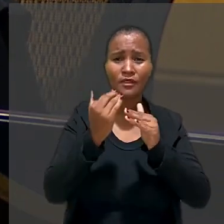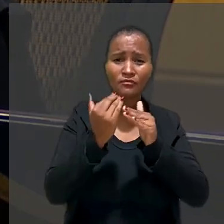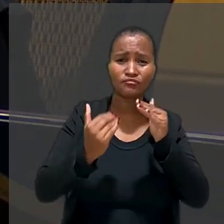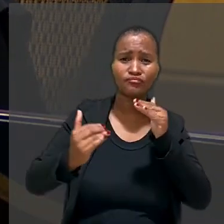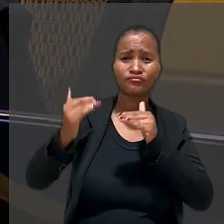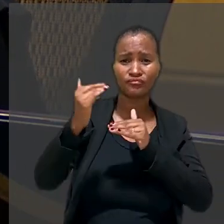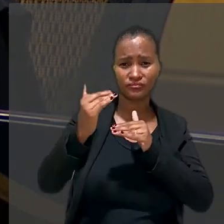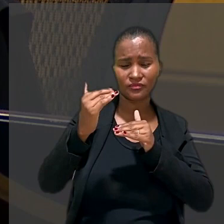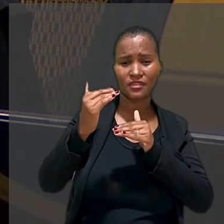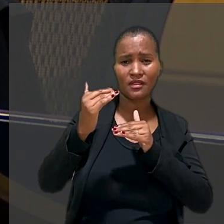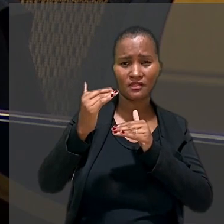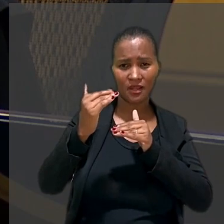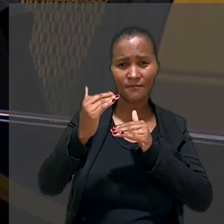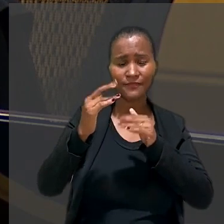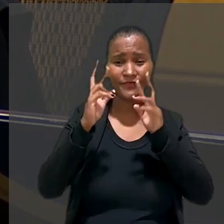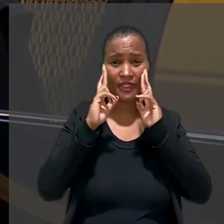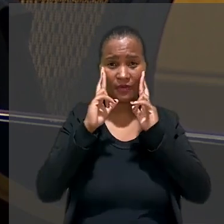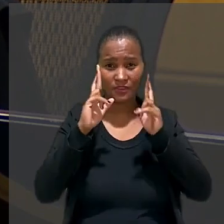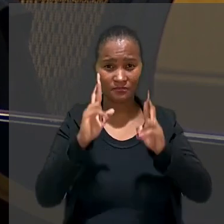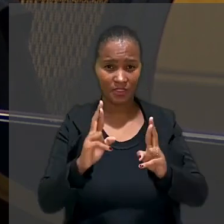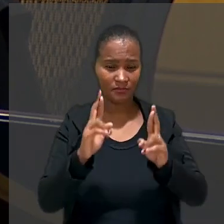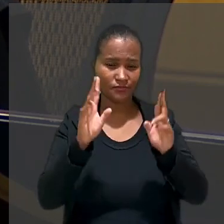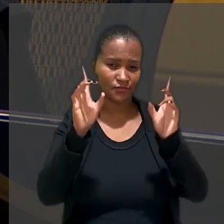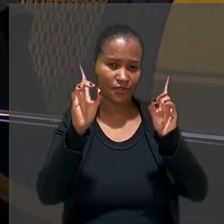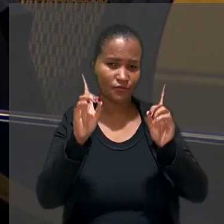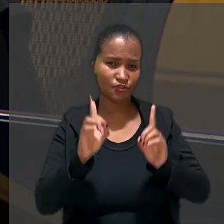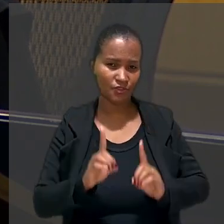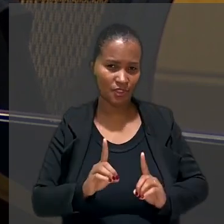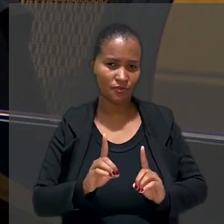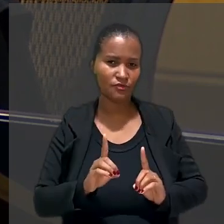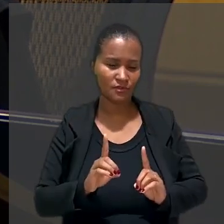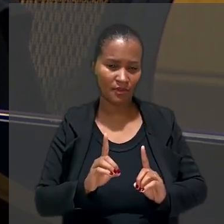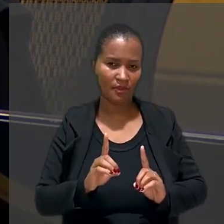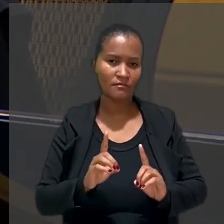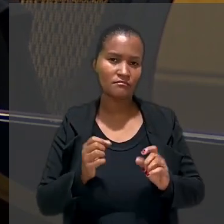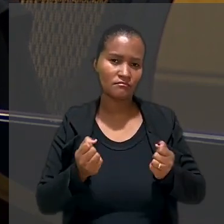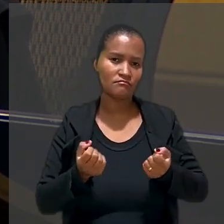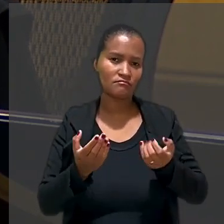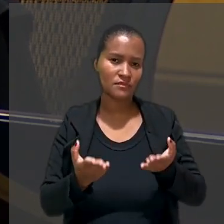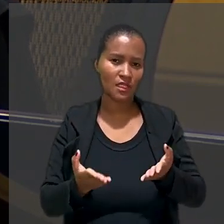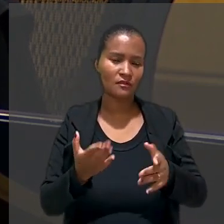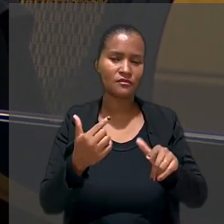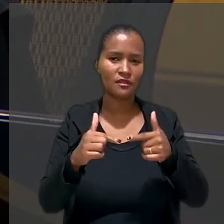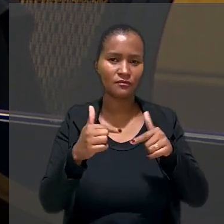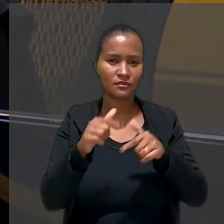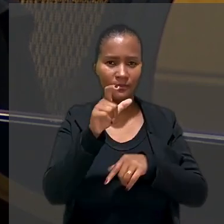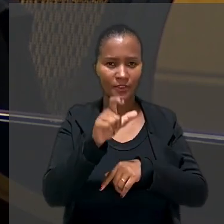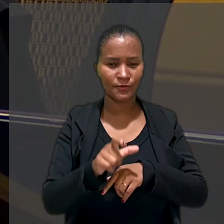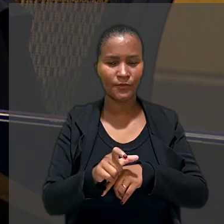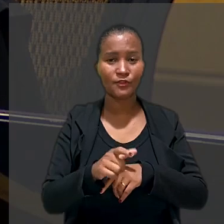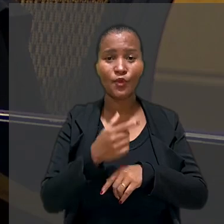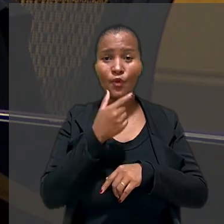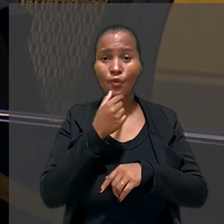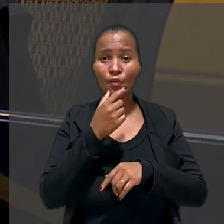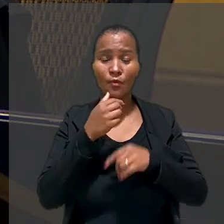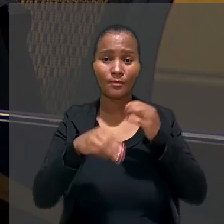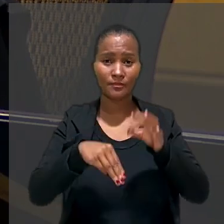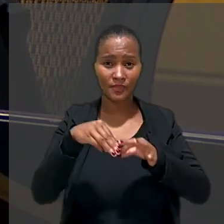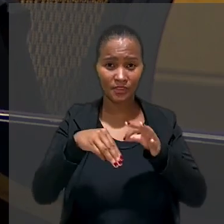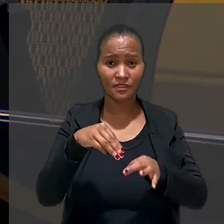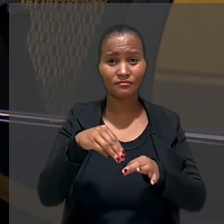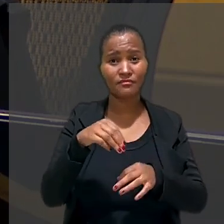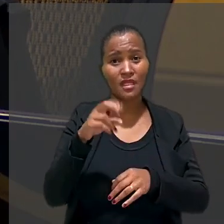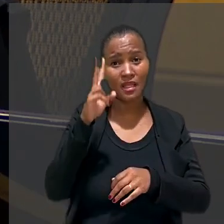se sobreporia ao respeito aos direitos concernentes ao trabalhador. O ministro